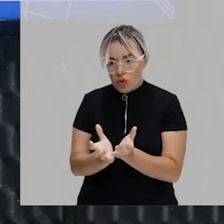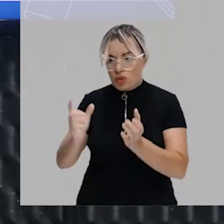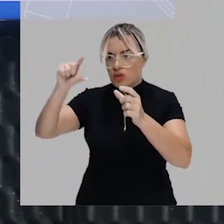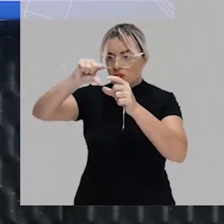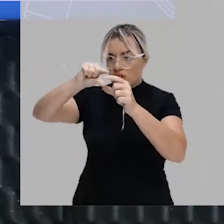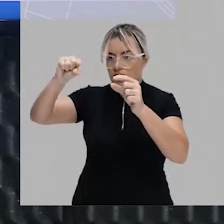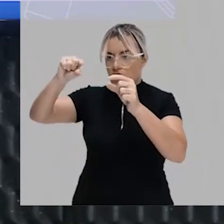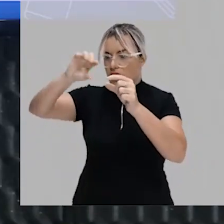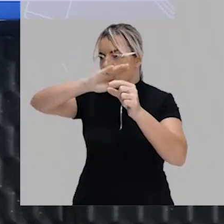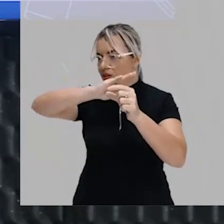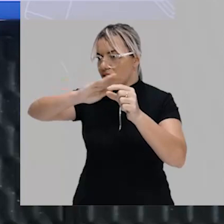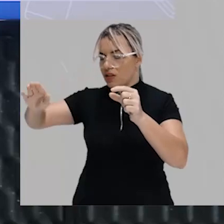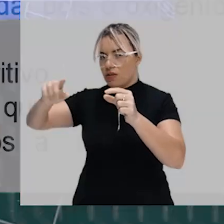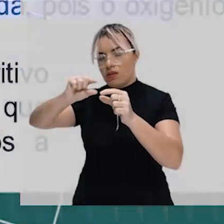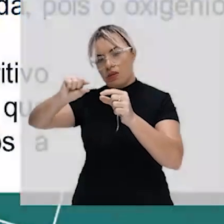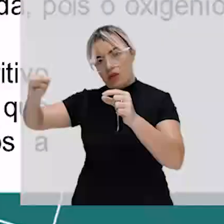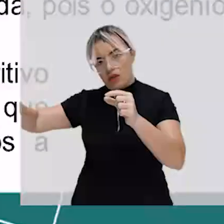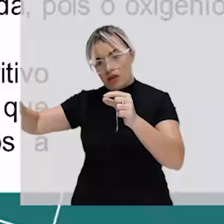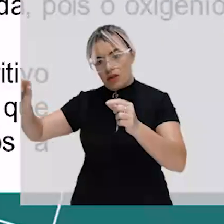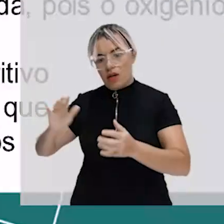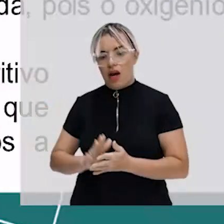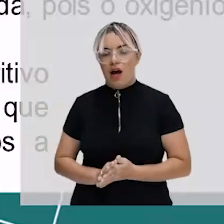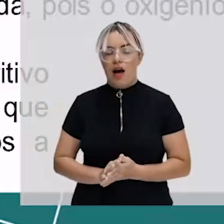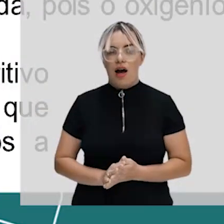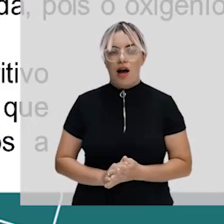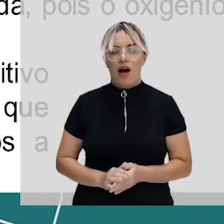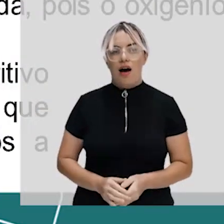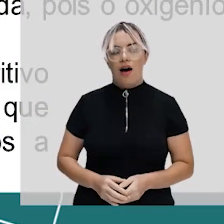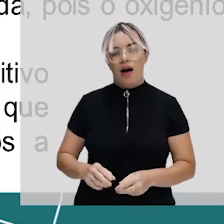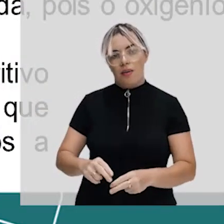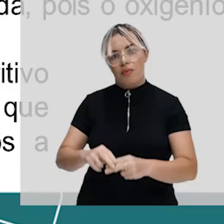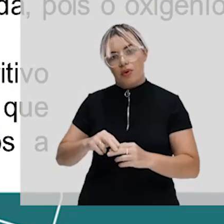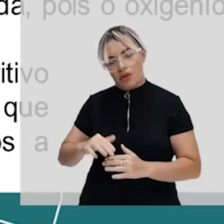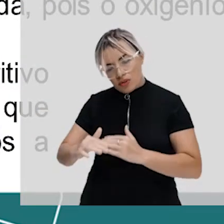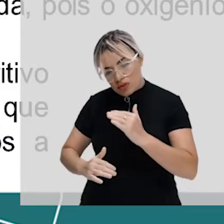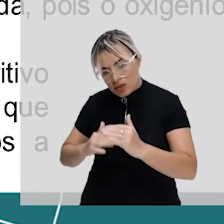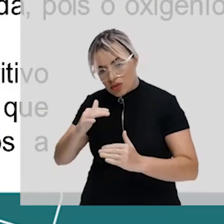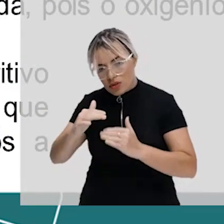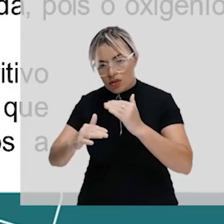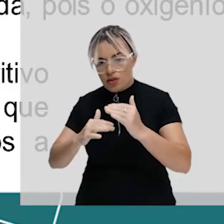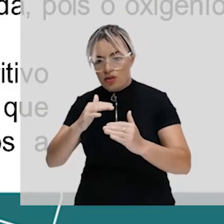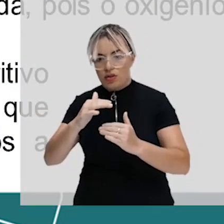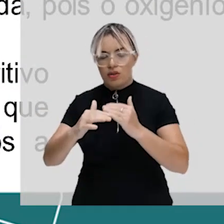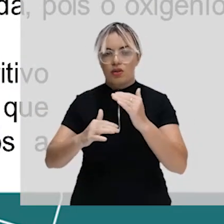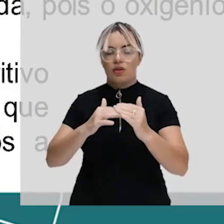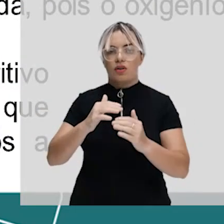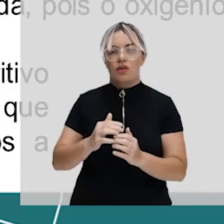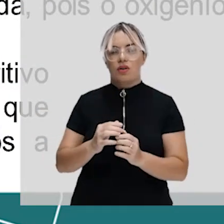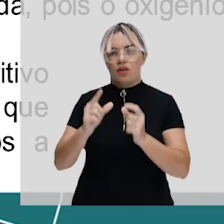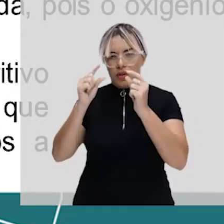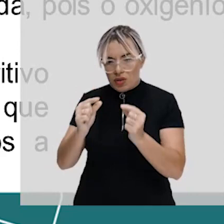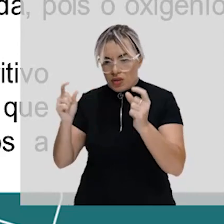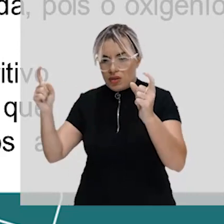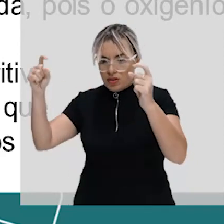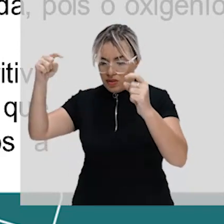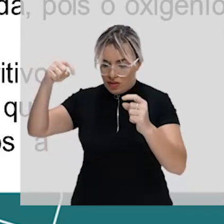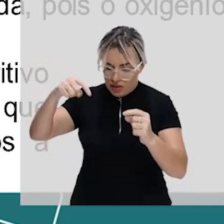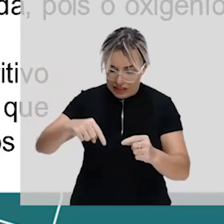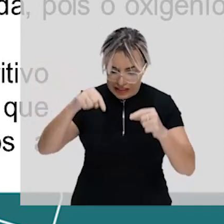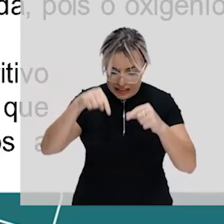a presença de micro-organismos. Tá? Então, a alternativa C está correta. Vamos ver o que está de errado aqui na letra D e na letra